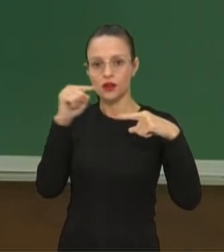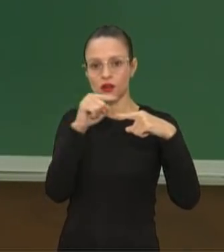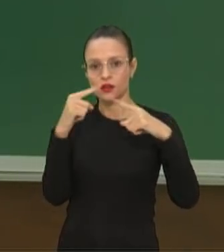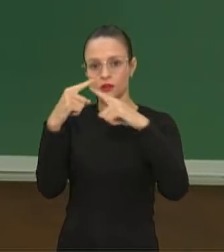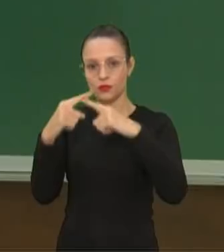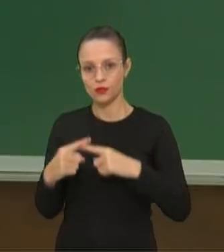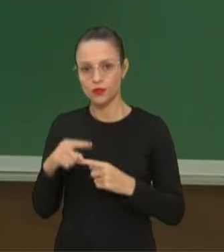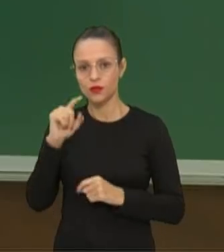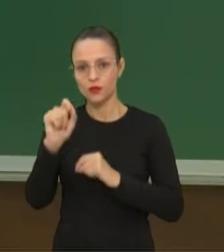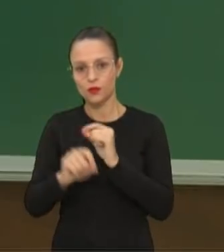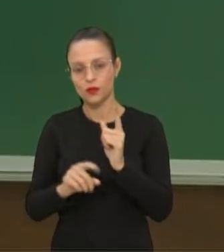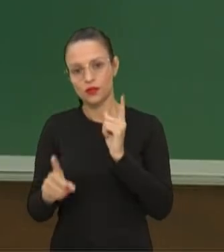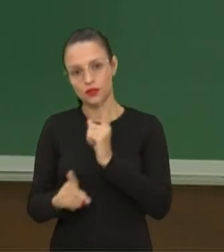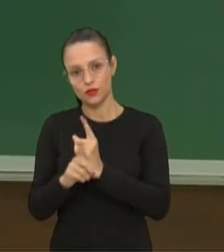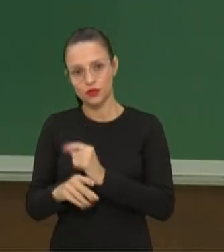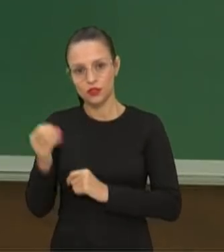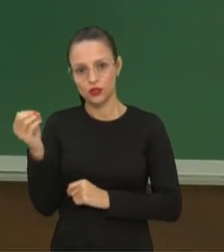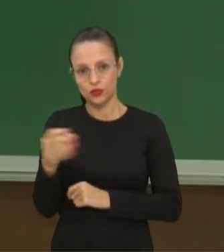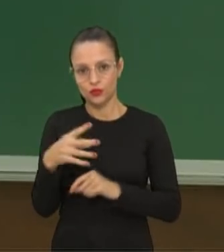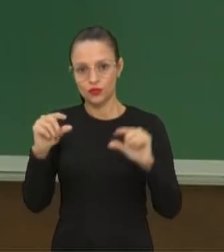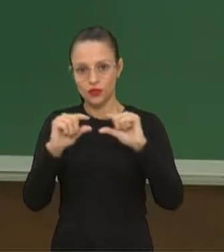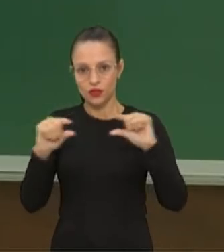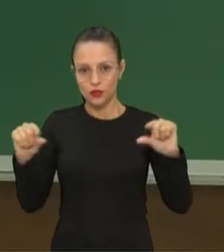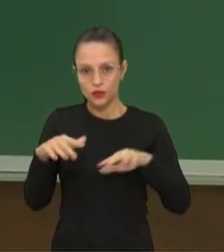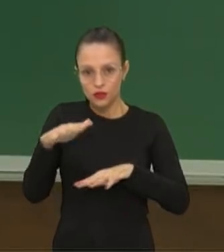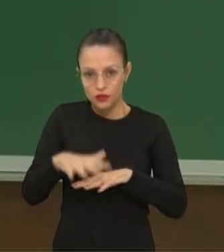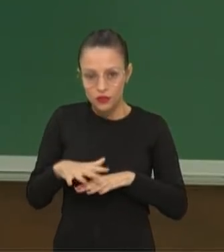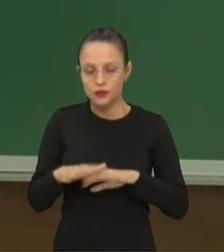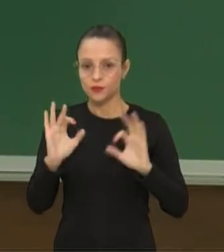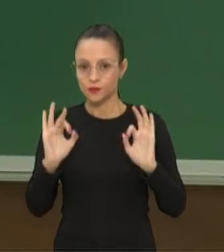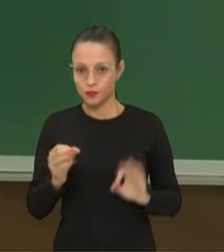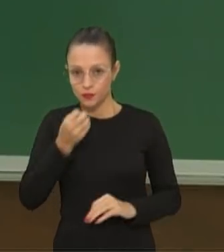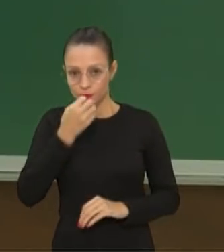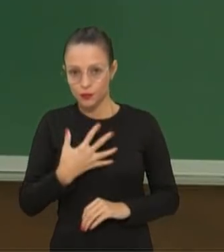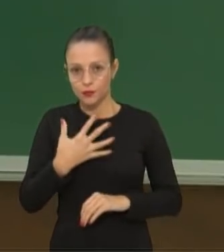para você ter ali a nova equação para resolver, tá bom?